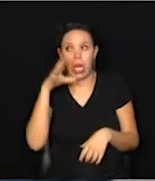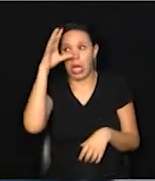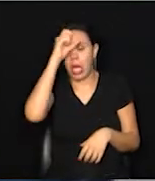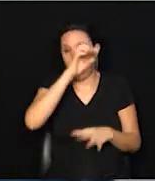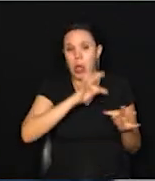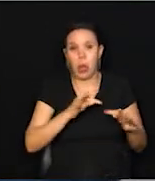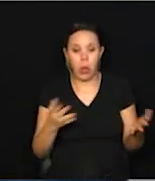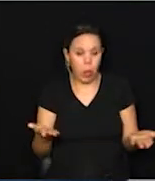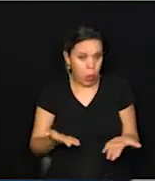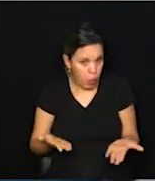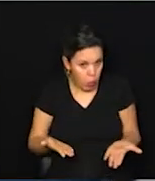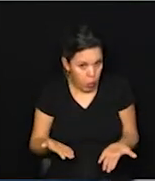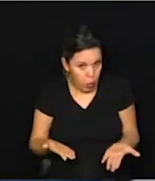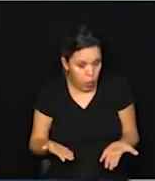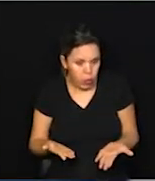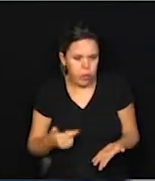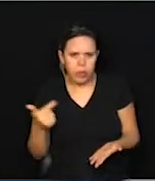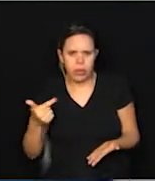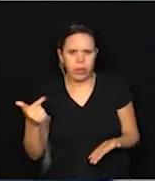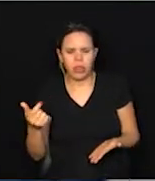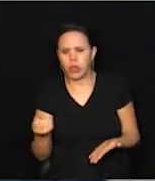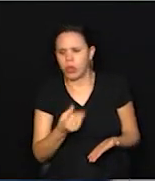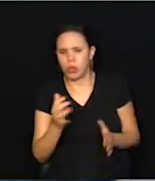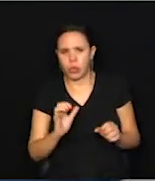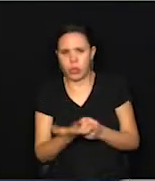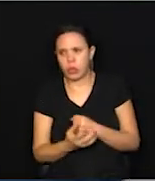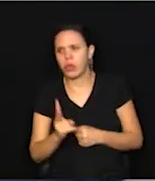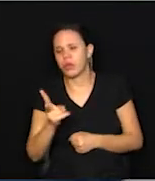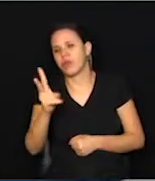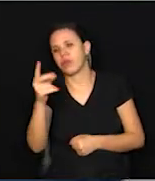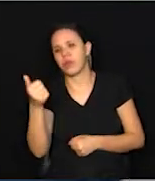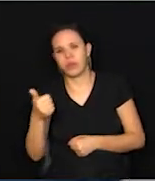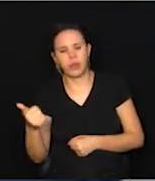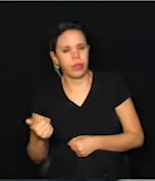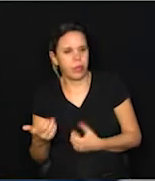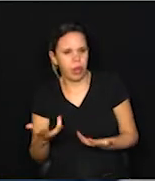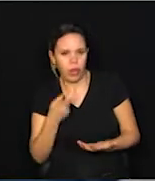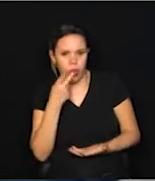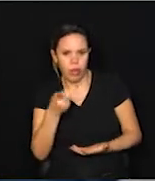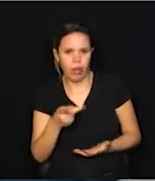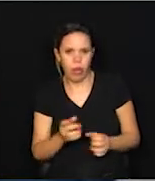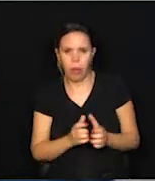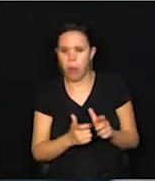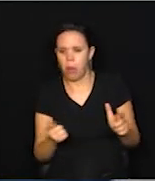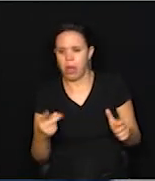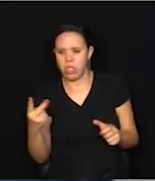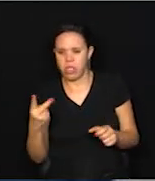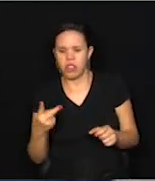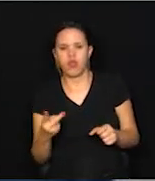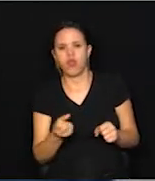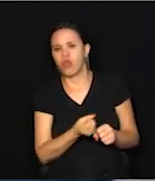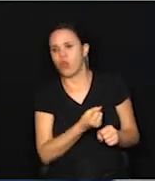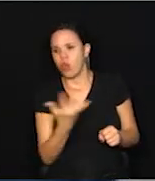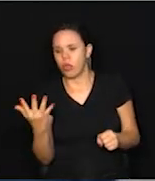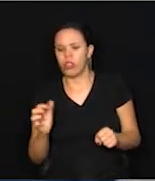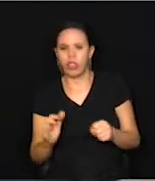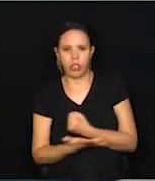dela agora. A segunda onda, ou a continuidade da primeira, como queiram, foi muito mais intensa do que a